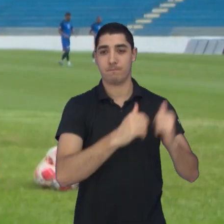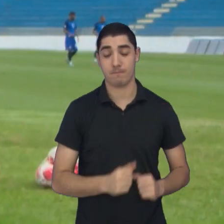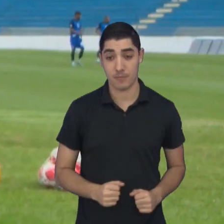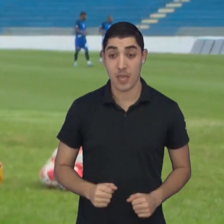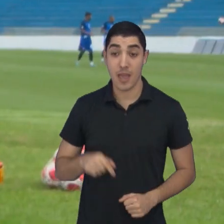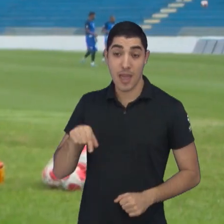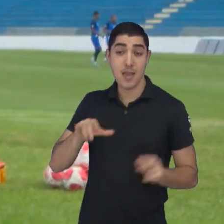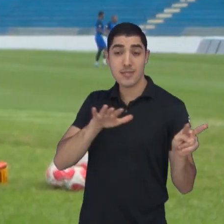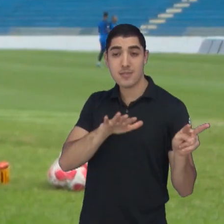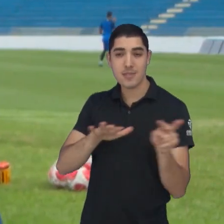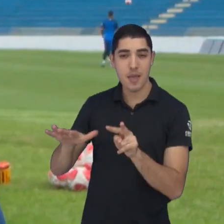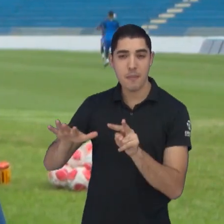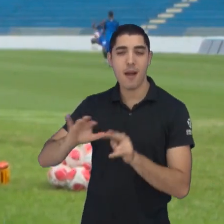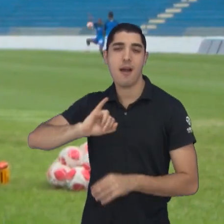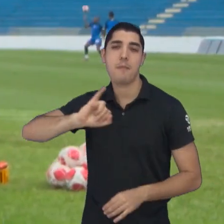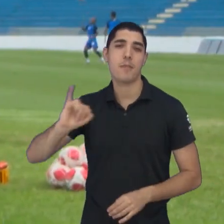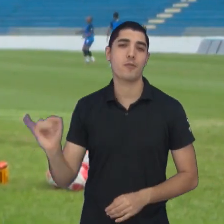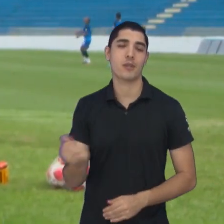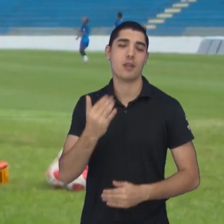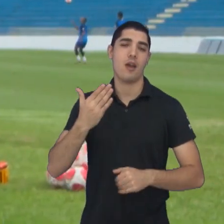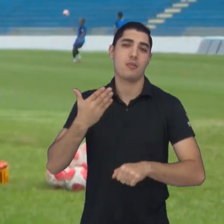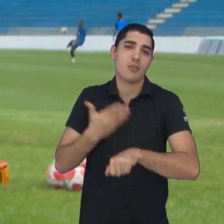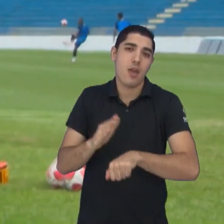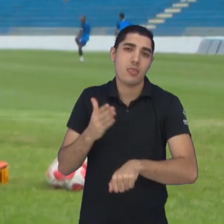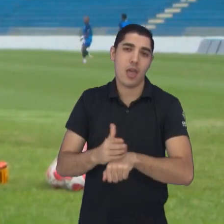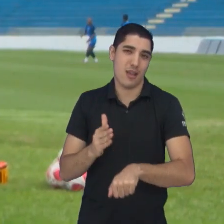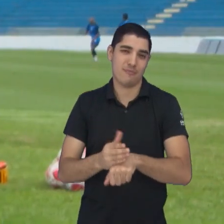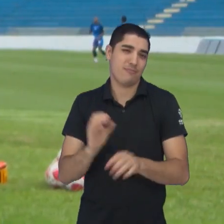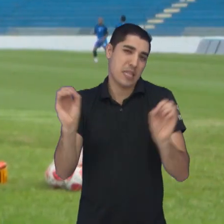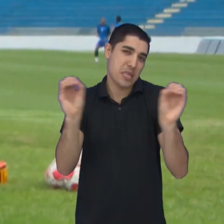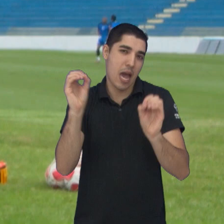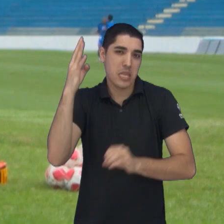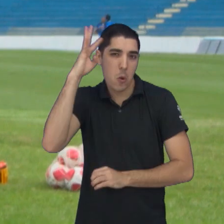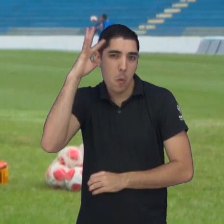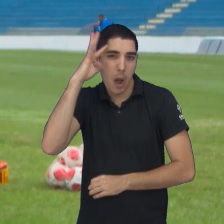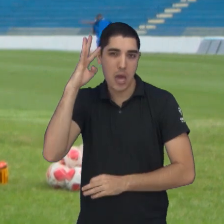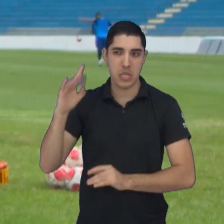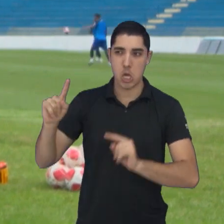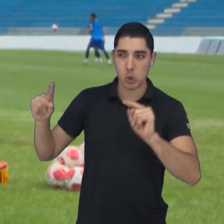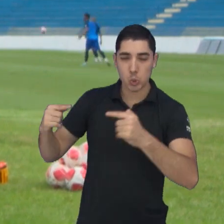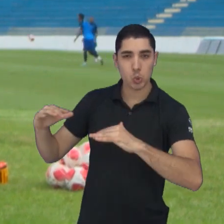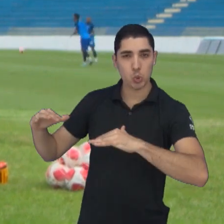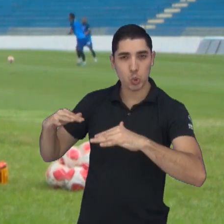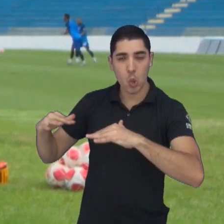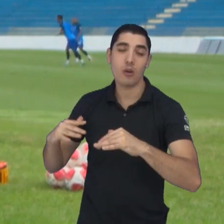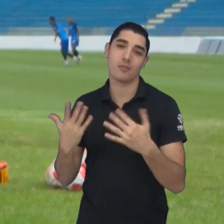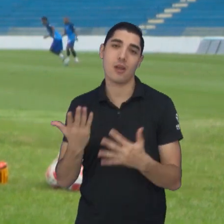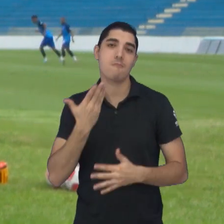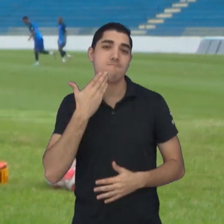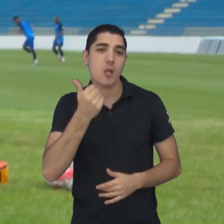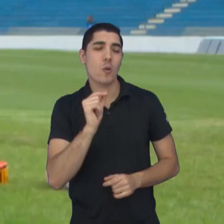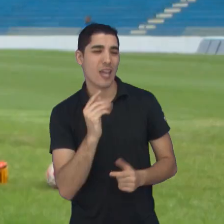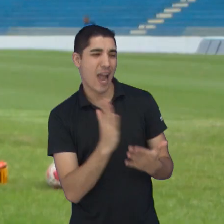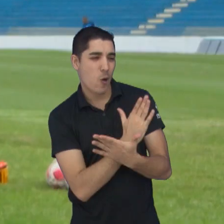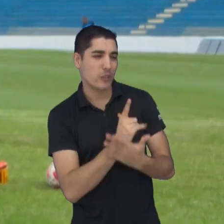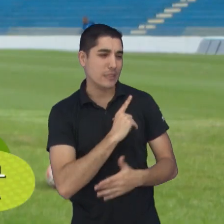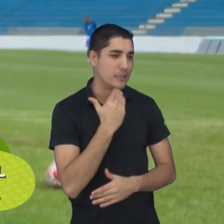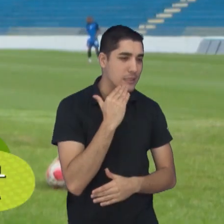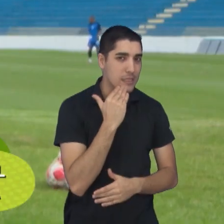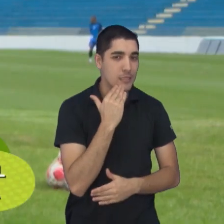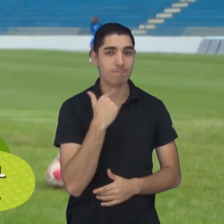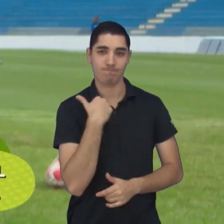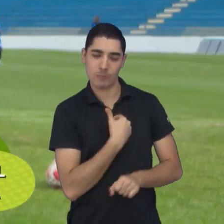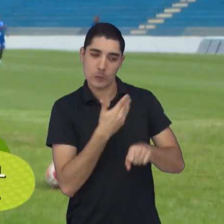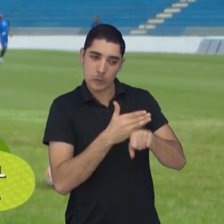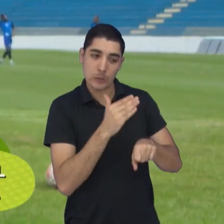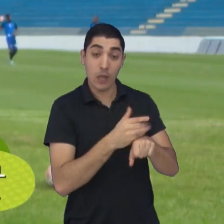cheia para a gente poder colocar um pouco mais de conteúdo, né? O que a gente precisa melhorar, a gente vem trabalhando isso, né, no dia a dia. Então, essa